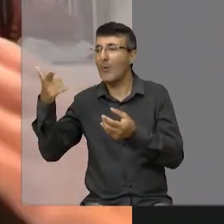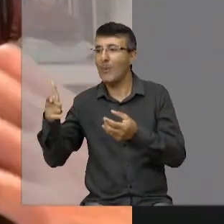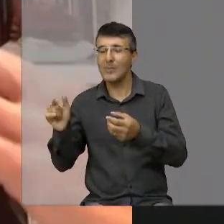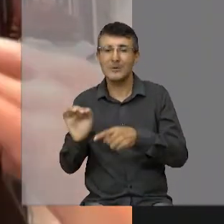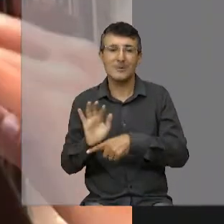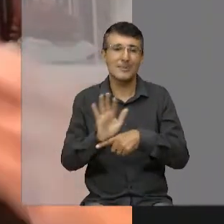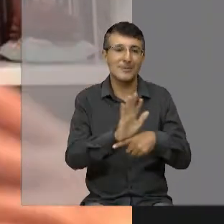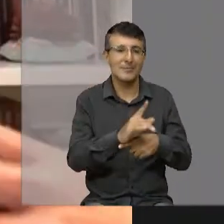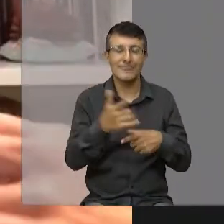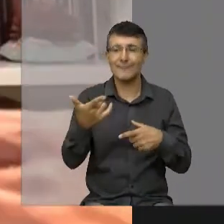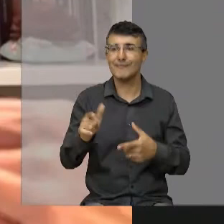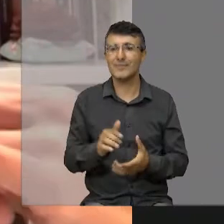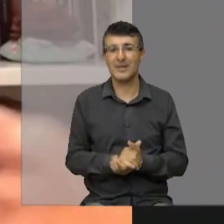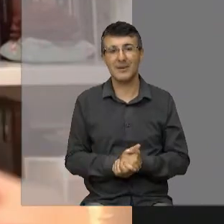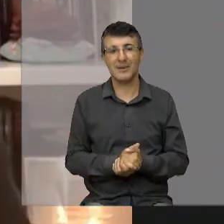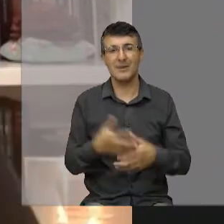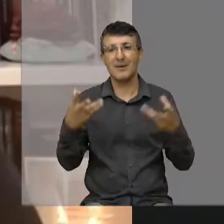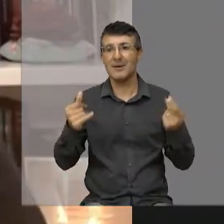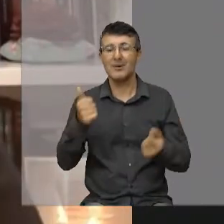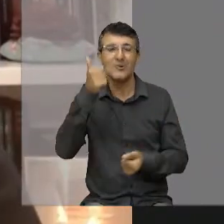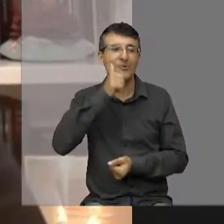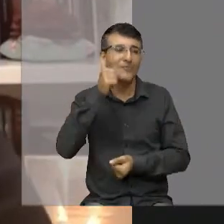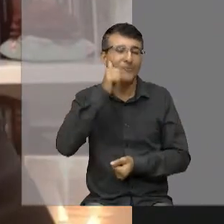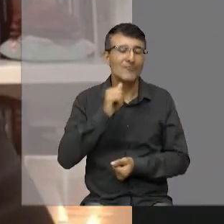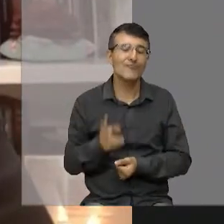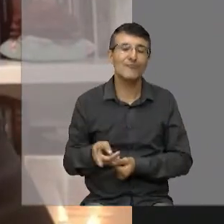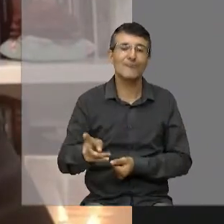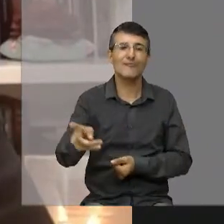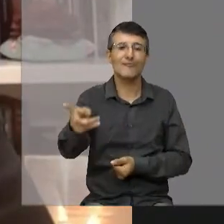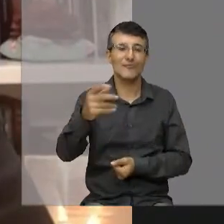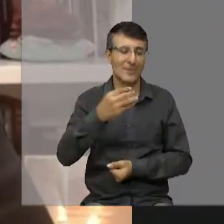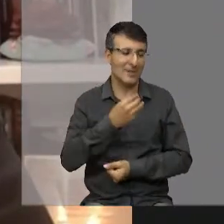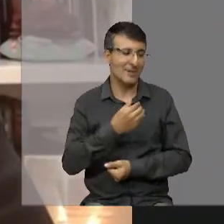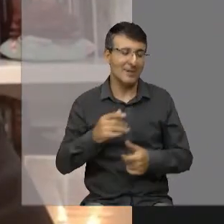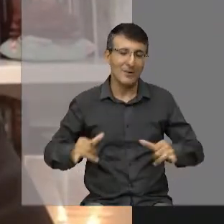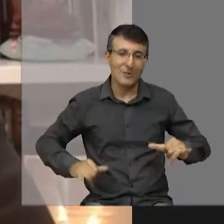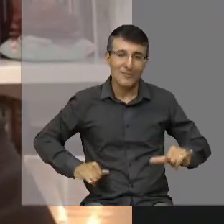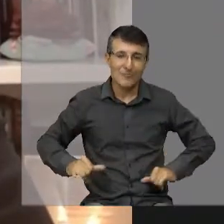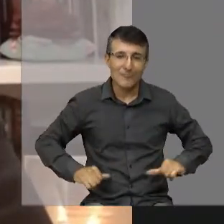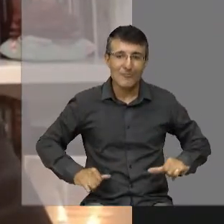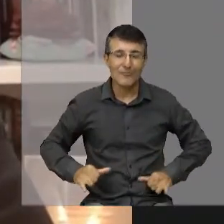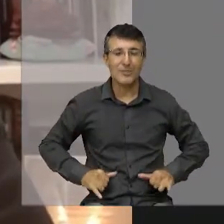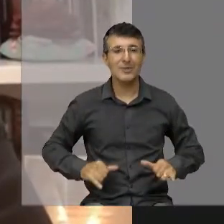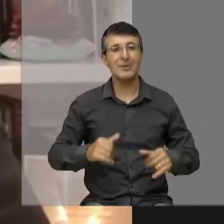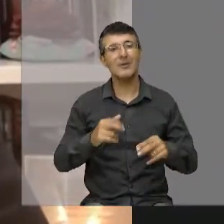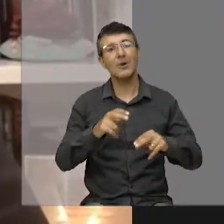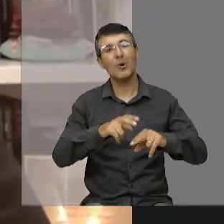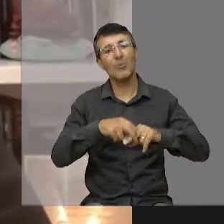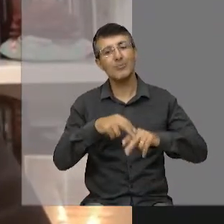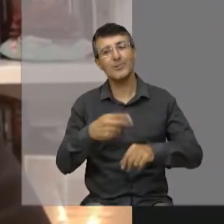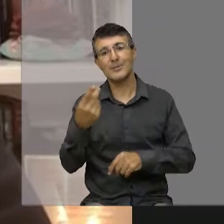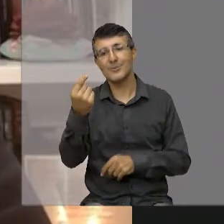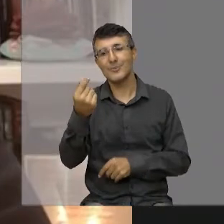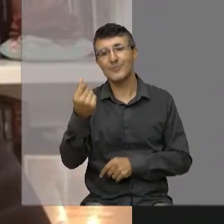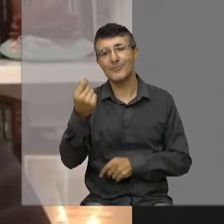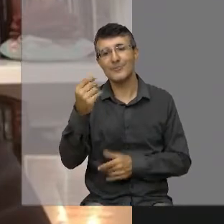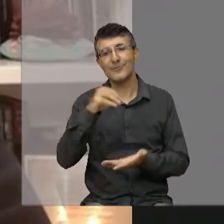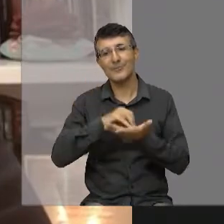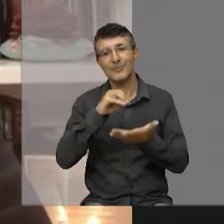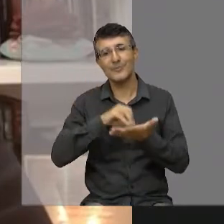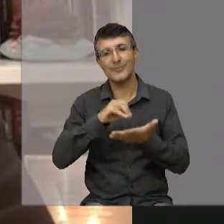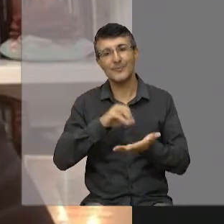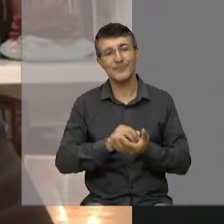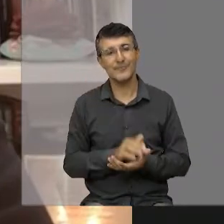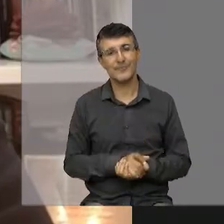mulheres permanecem nessa situação, principalmente em função da questão econômica, né? Porque por mais que as mulheres hoje, na sua